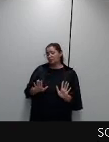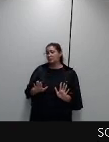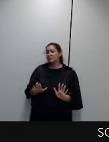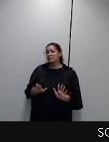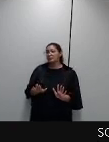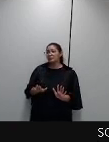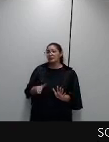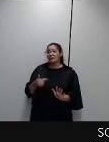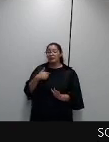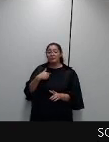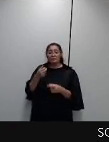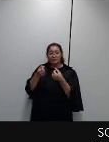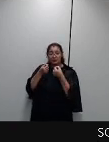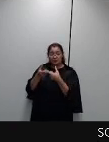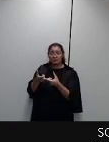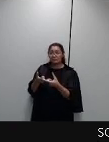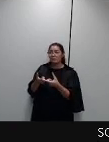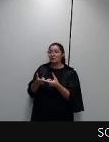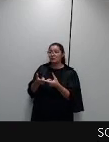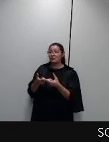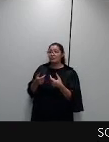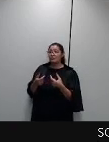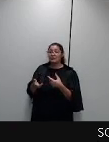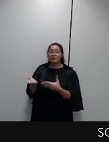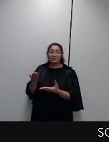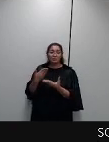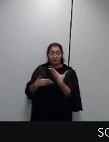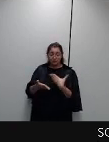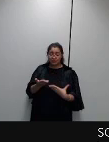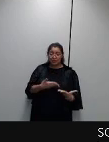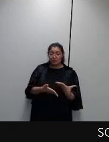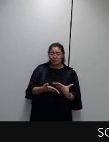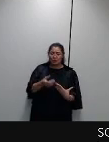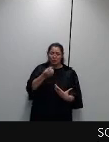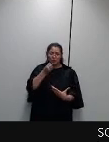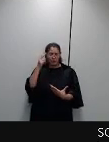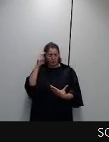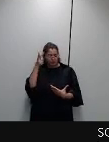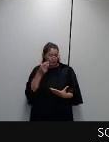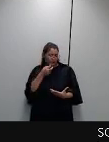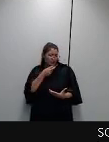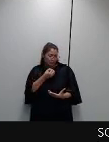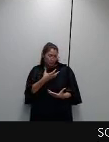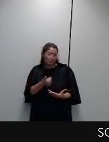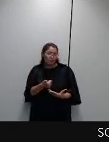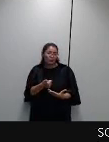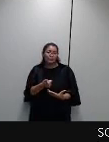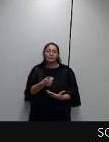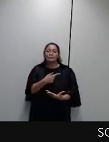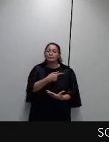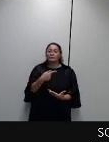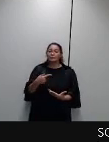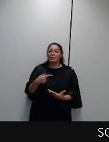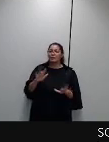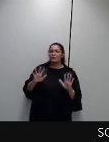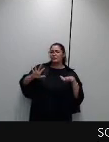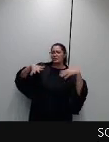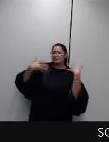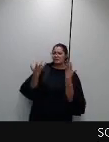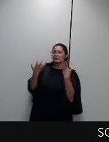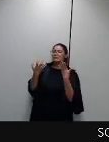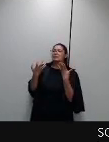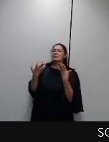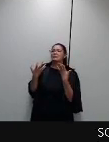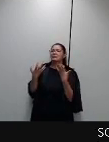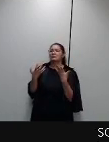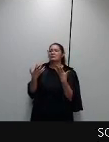cavalos de maneira nenhuma eu acho muito bom quando super a súmula 7 eu festejos parece uma acesso e